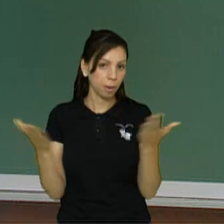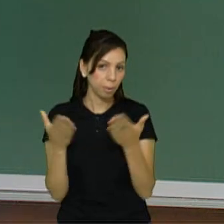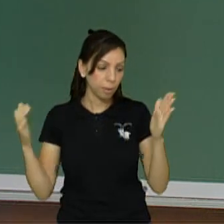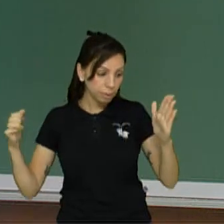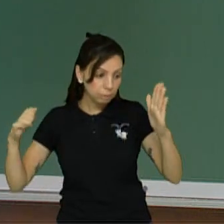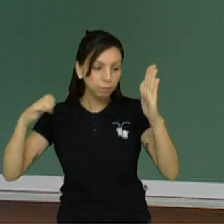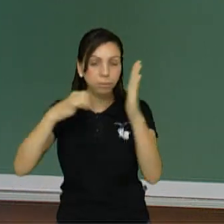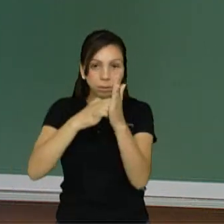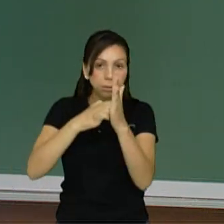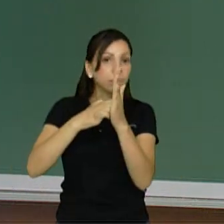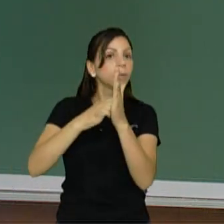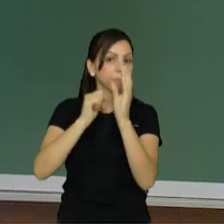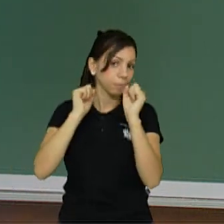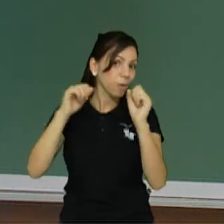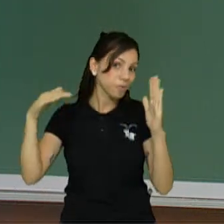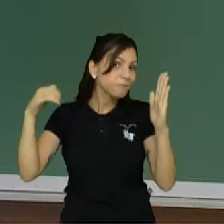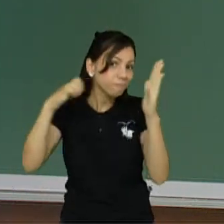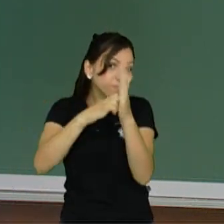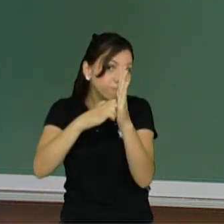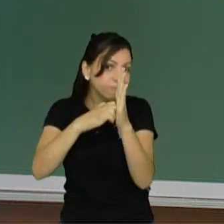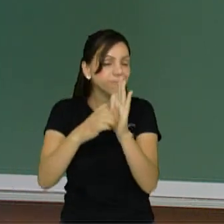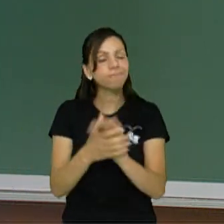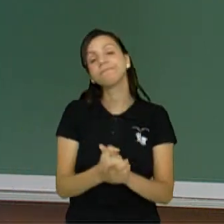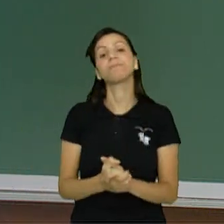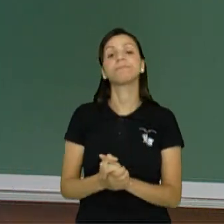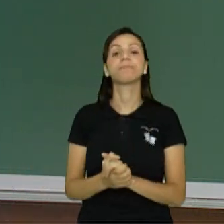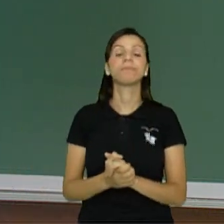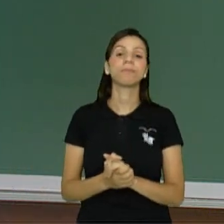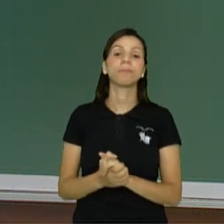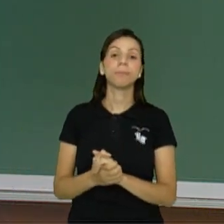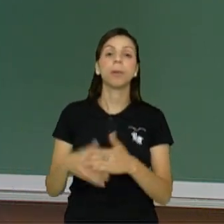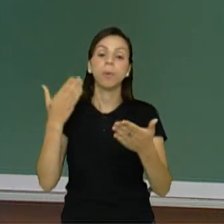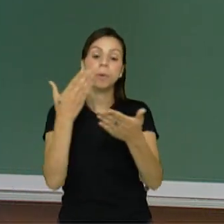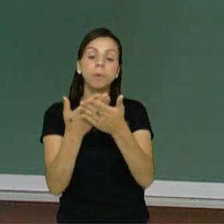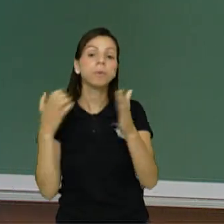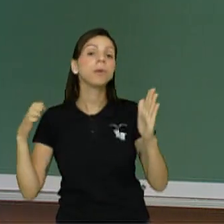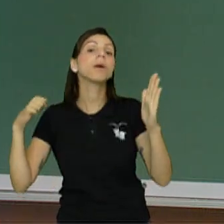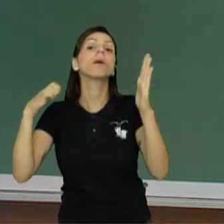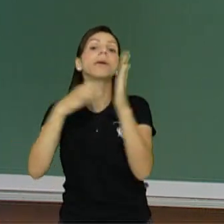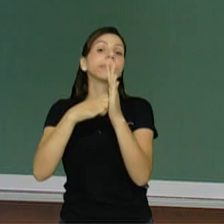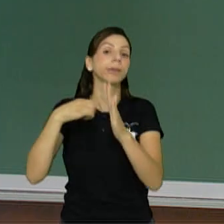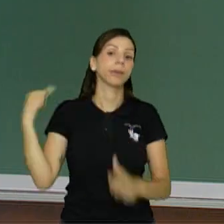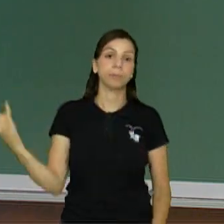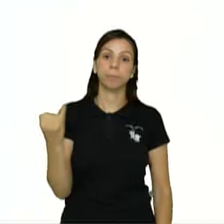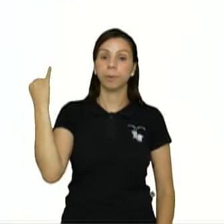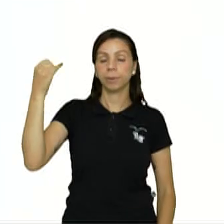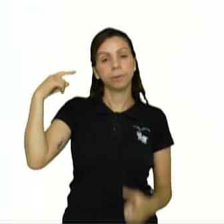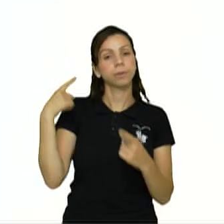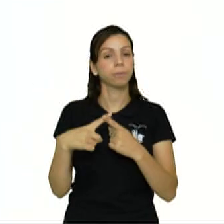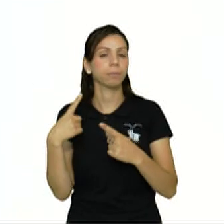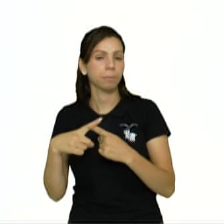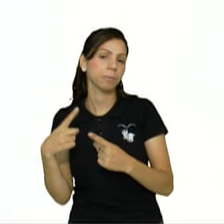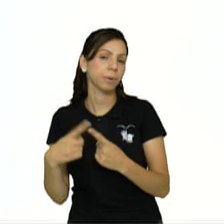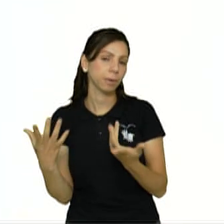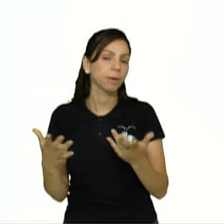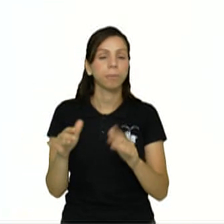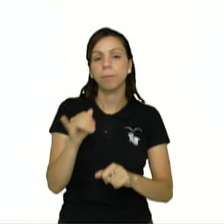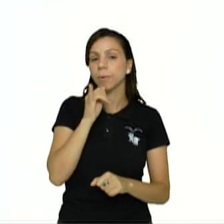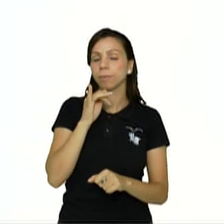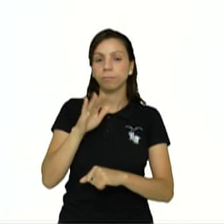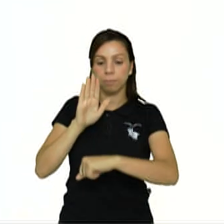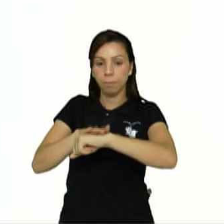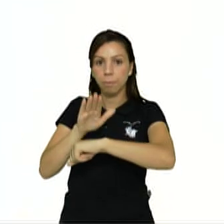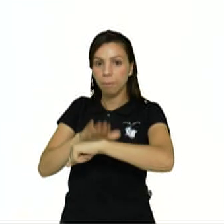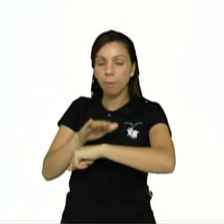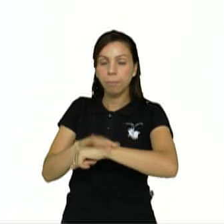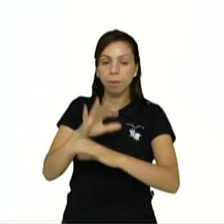posso falar das colisões. Estudar colisões é muito importante, você sabe por quê? Porque no momento em que você